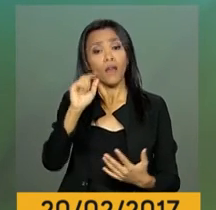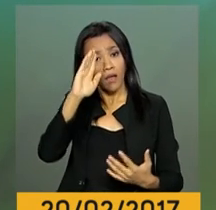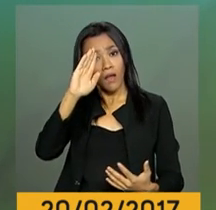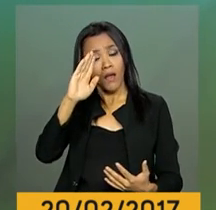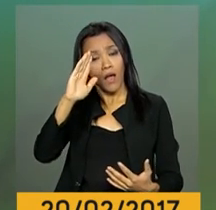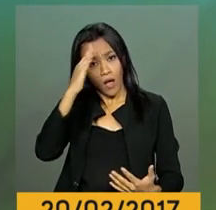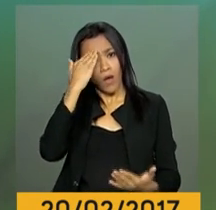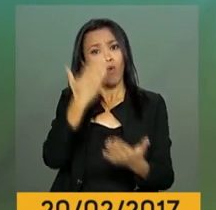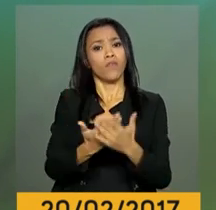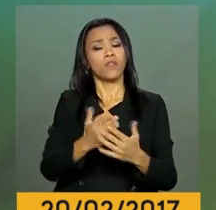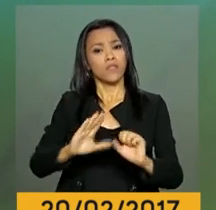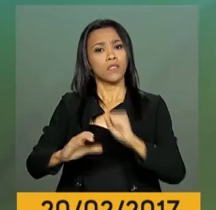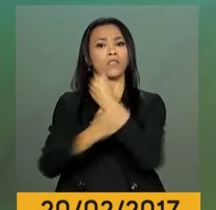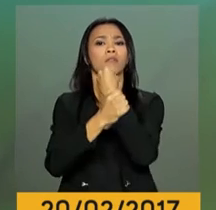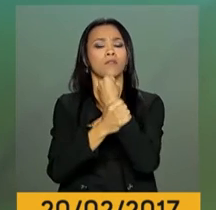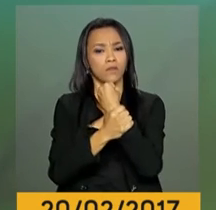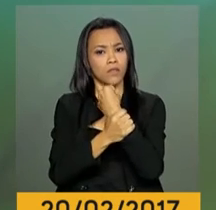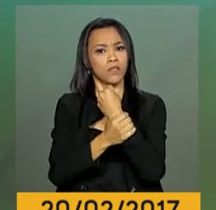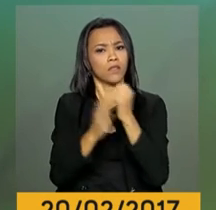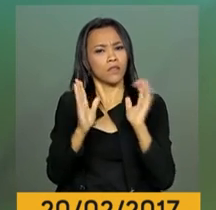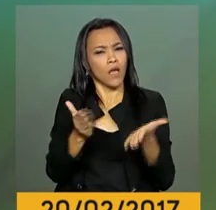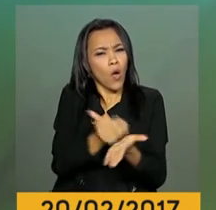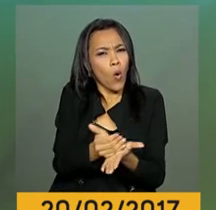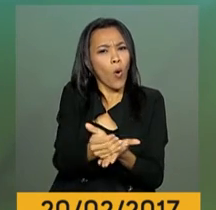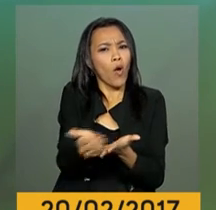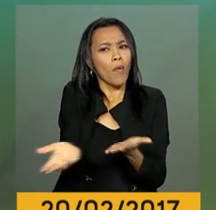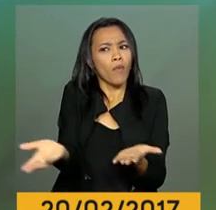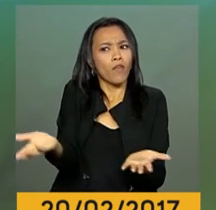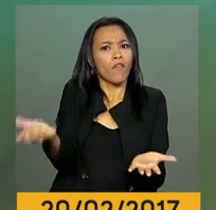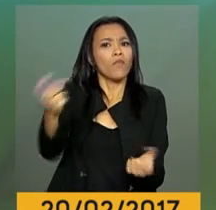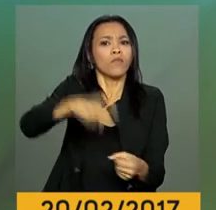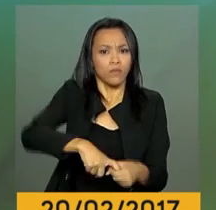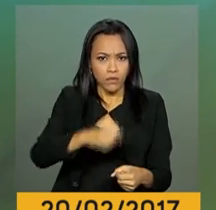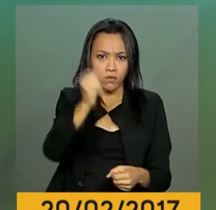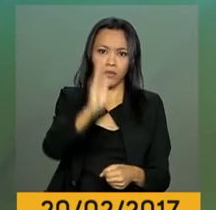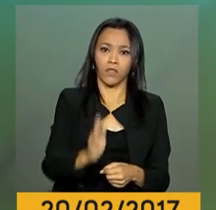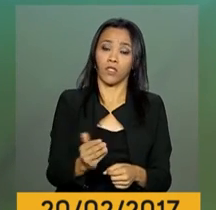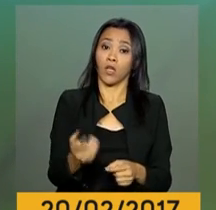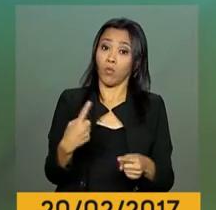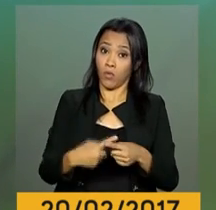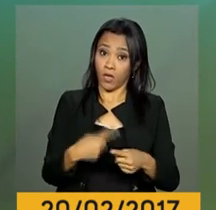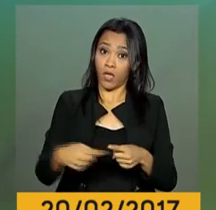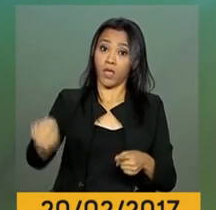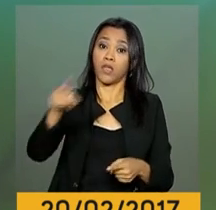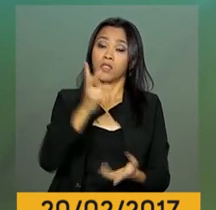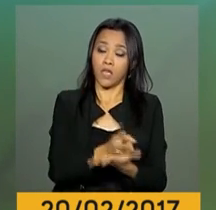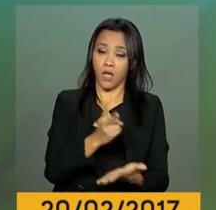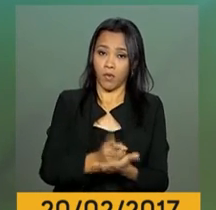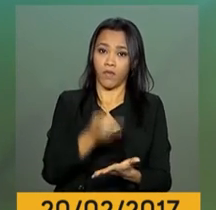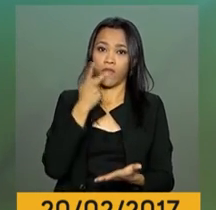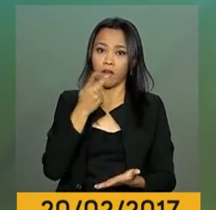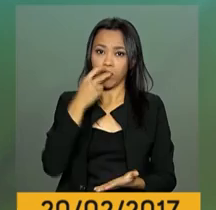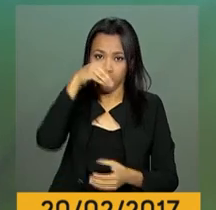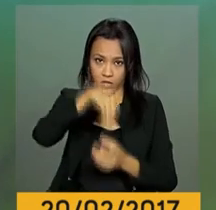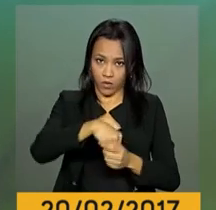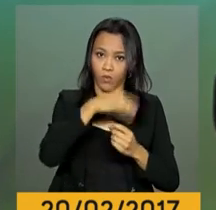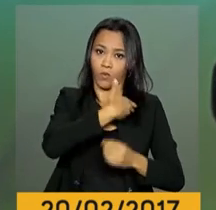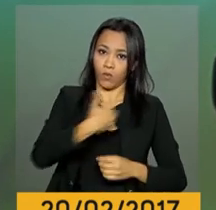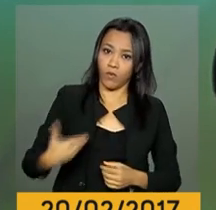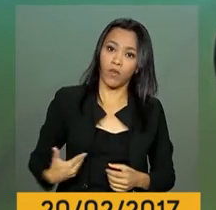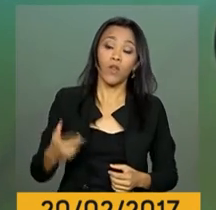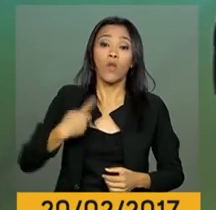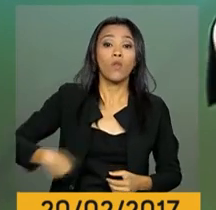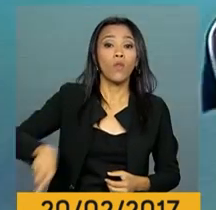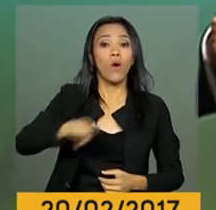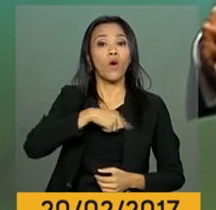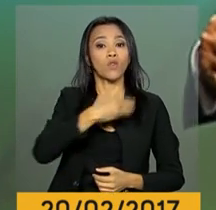confiança. E a confiança vem sendo restabelecida, porque ao longo do tempo nós todos temos dito no governo o seguinte, olha aqui, nós somos um